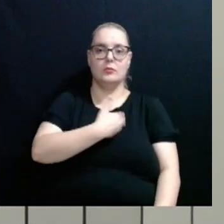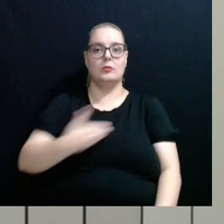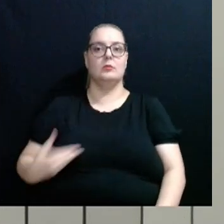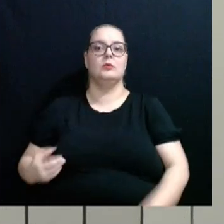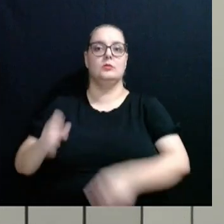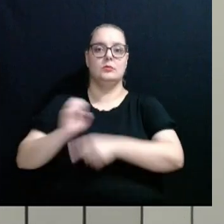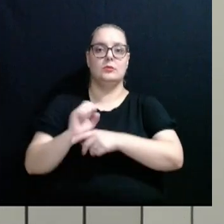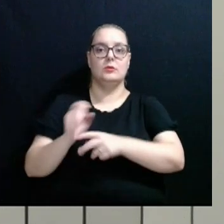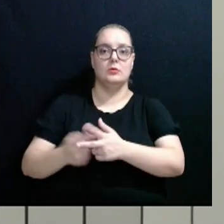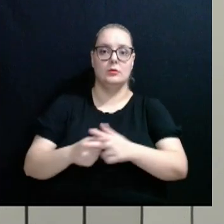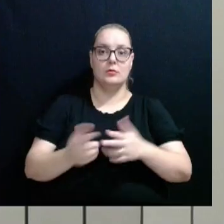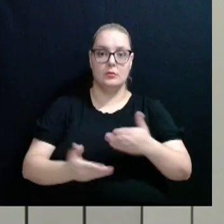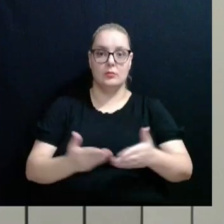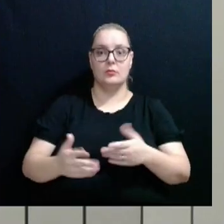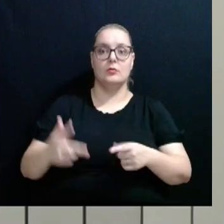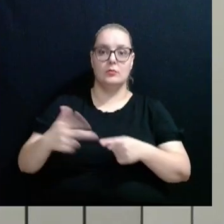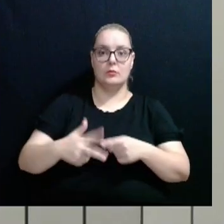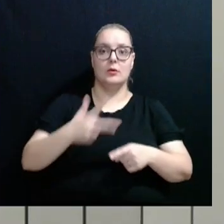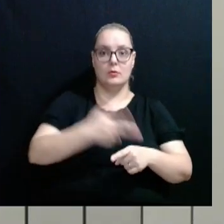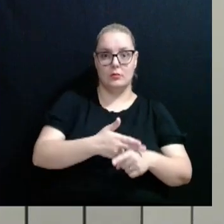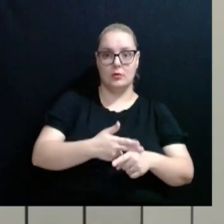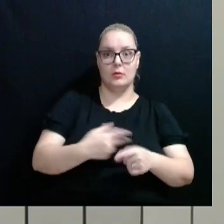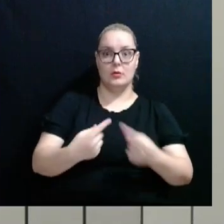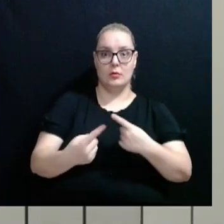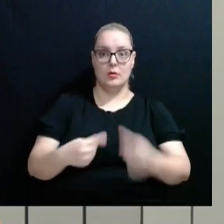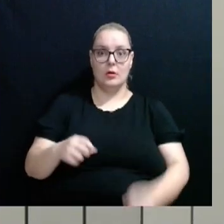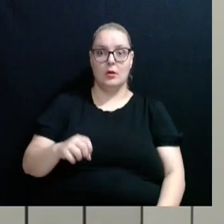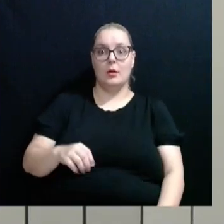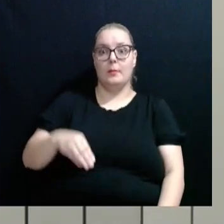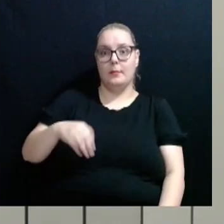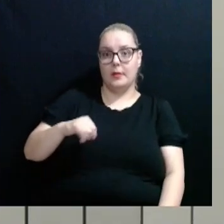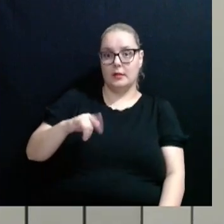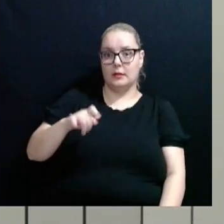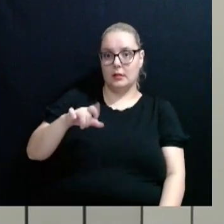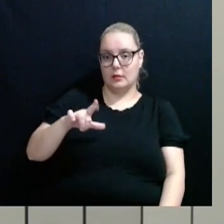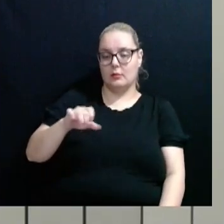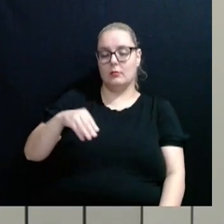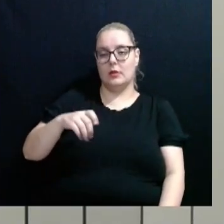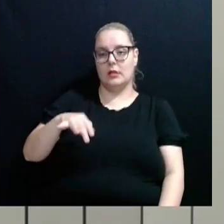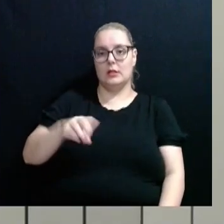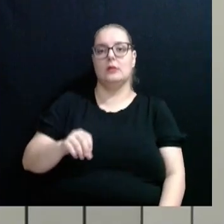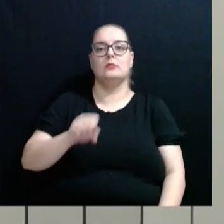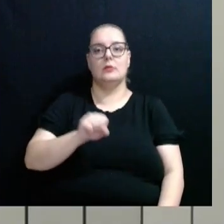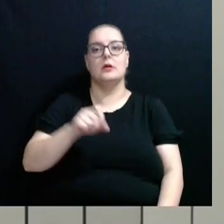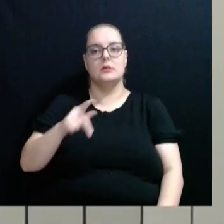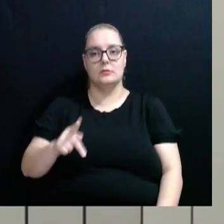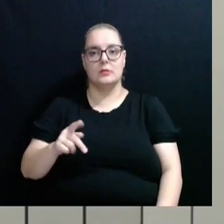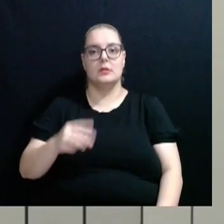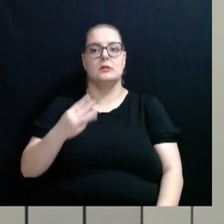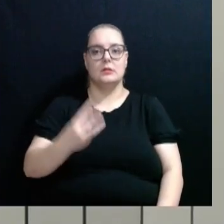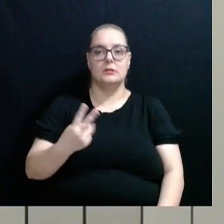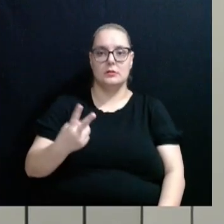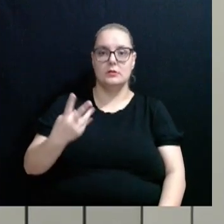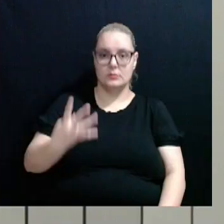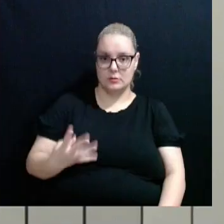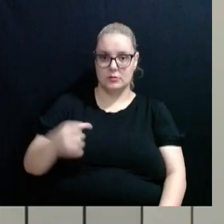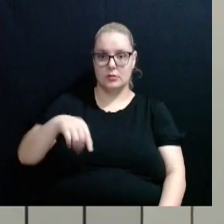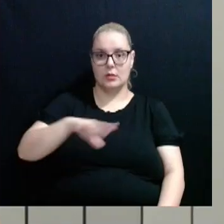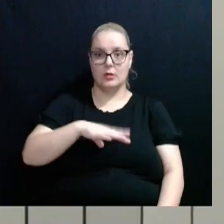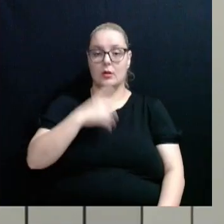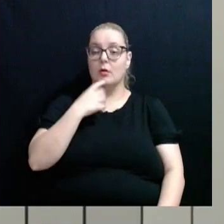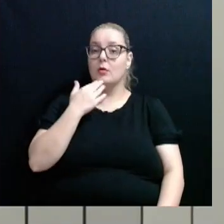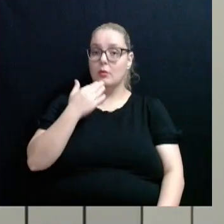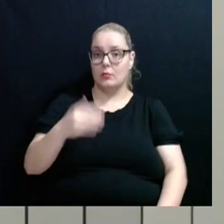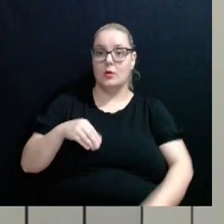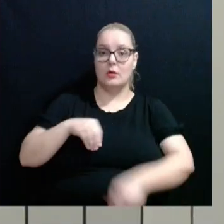ao tráfego na rodovia Engenheiro Miguel Melhado Campos, a SP-324, aqui em Campinas. O pedido foi encaminhado à